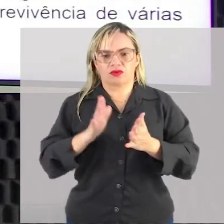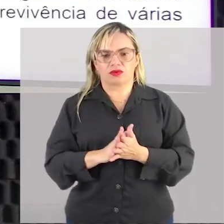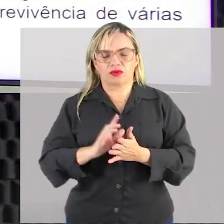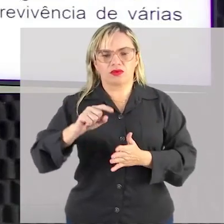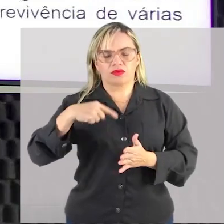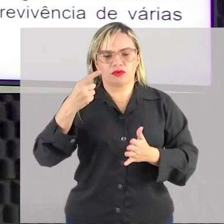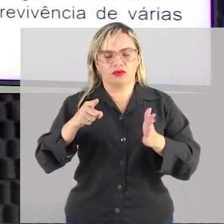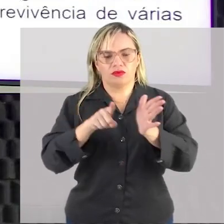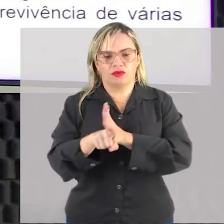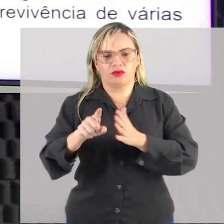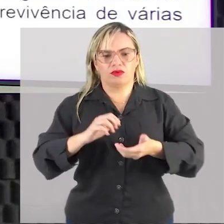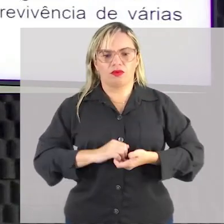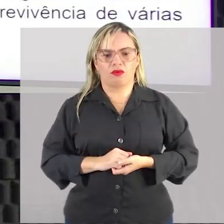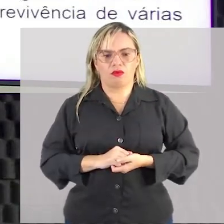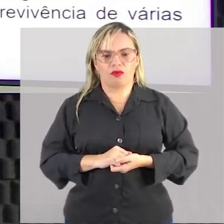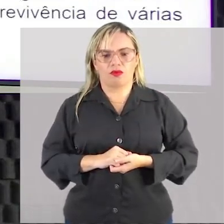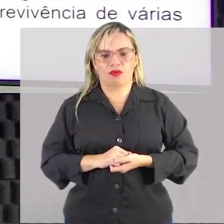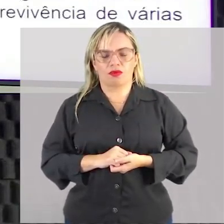Próxima questão.